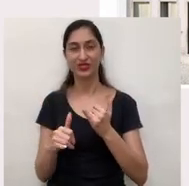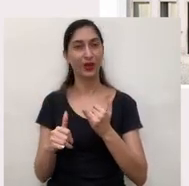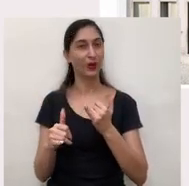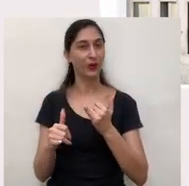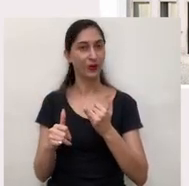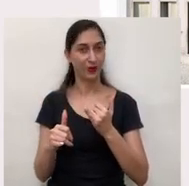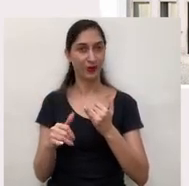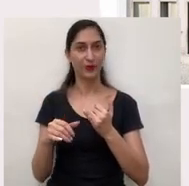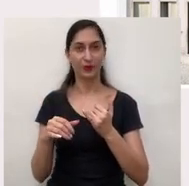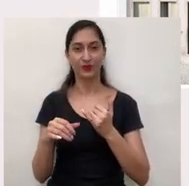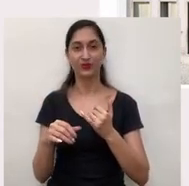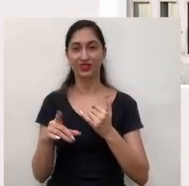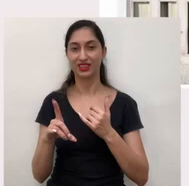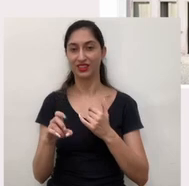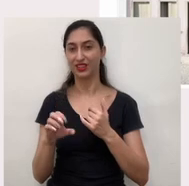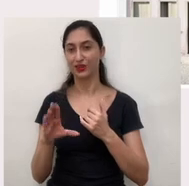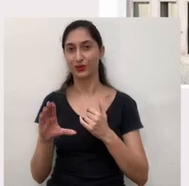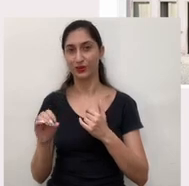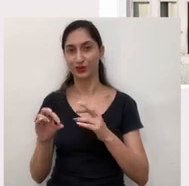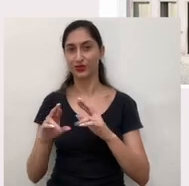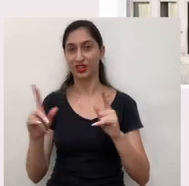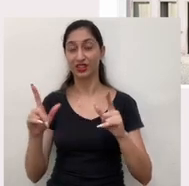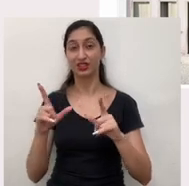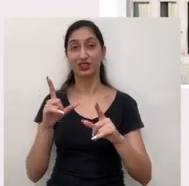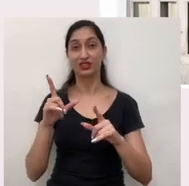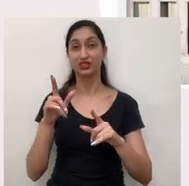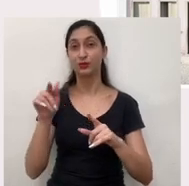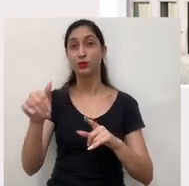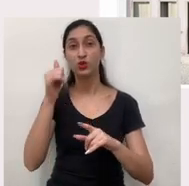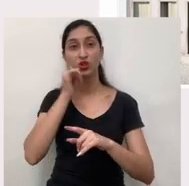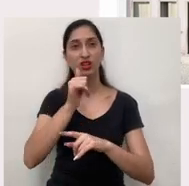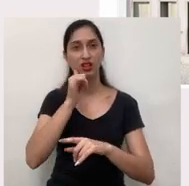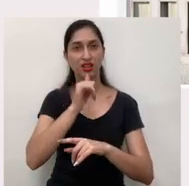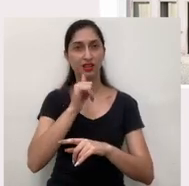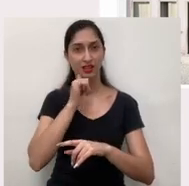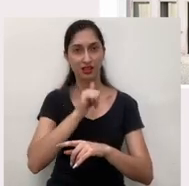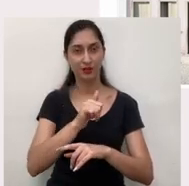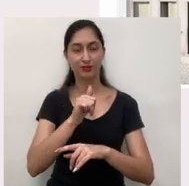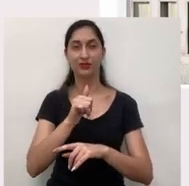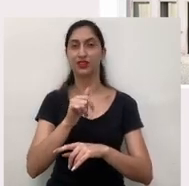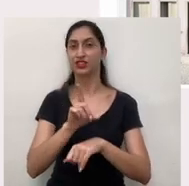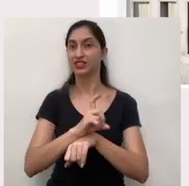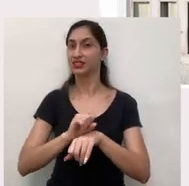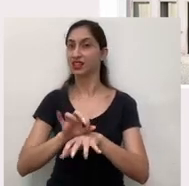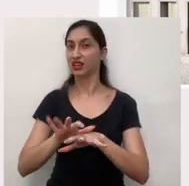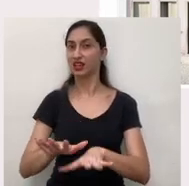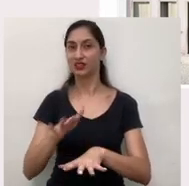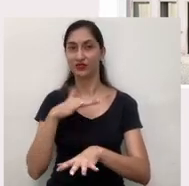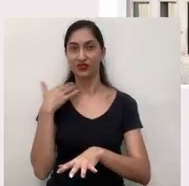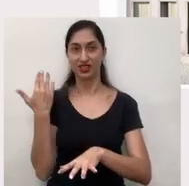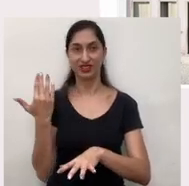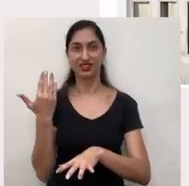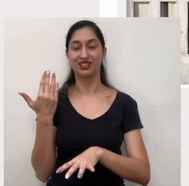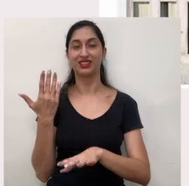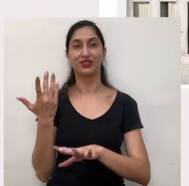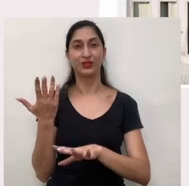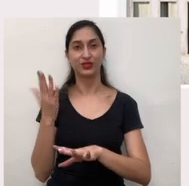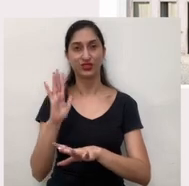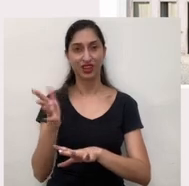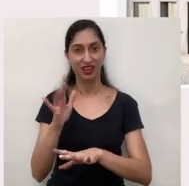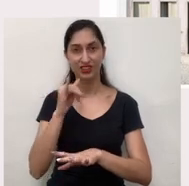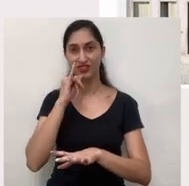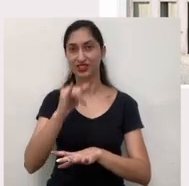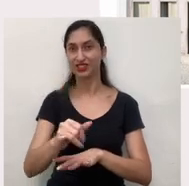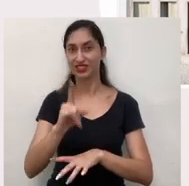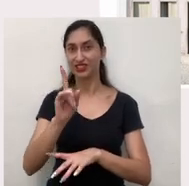pesquisadora, designer já falecida, chamou de Art Deco